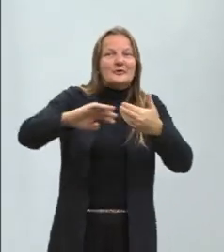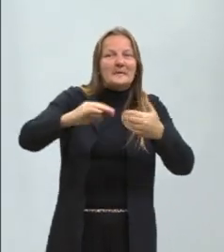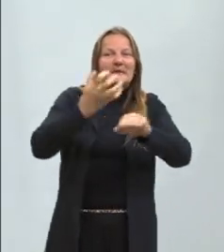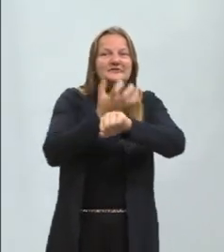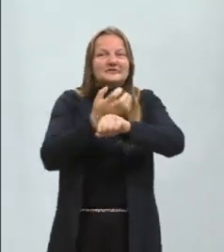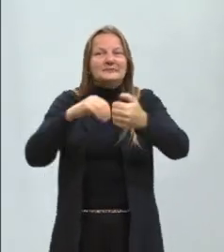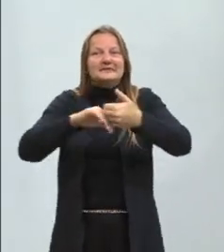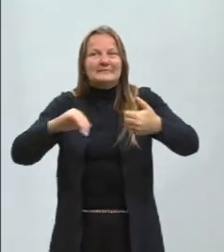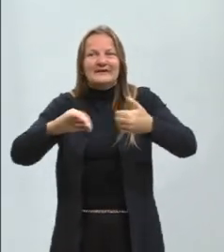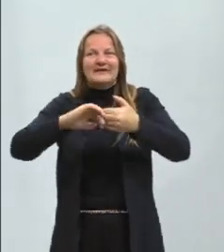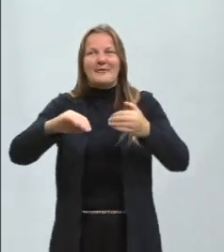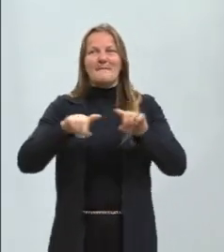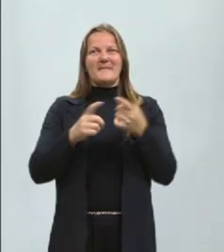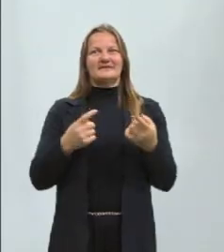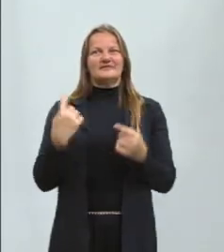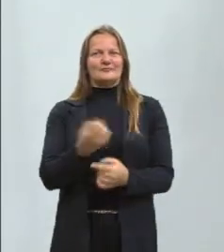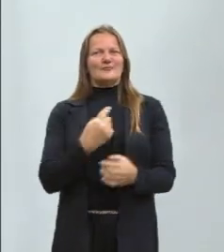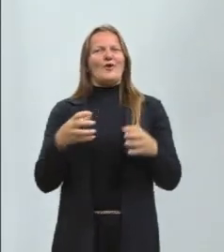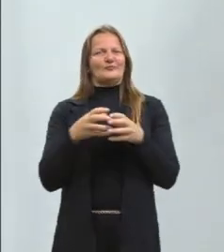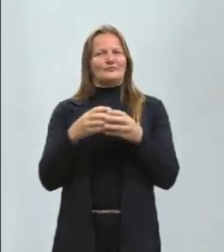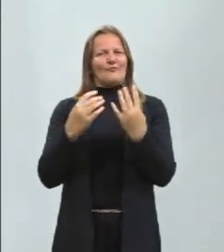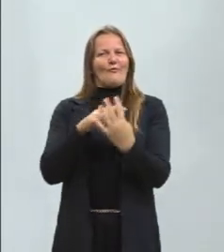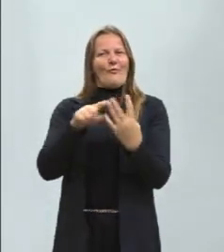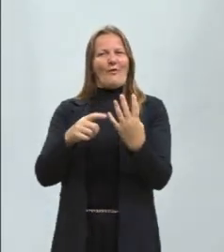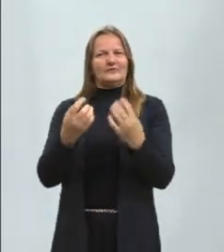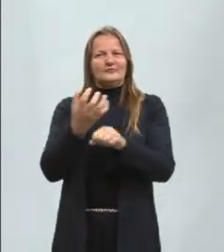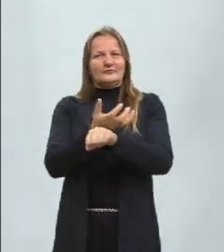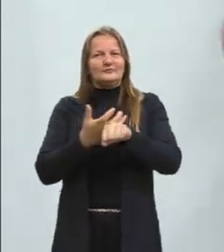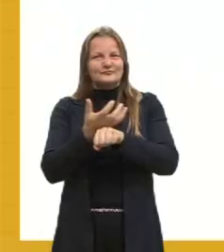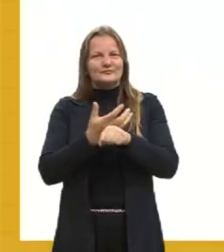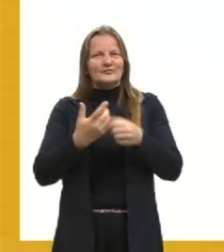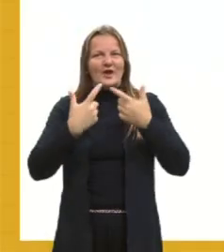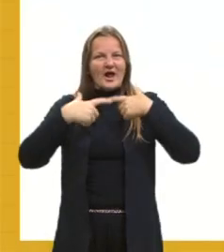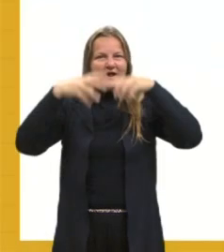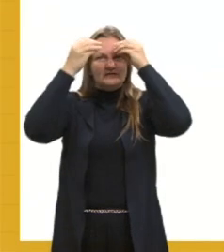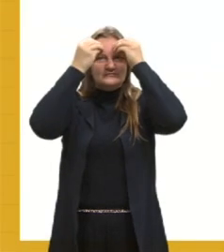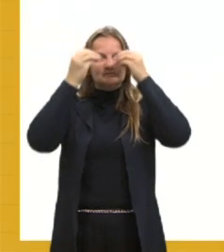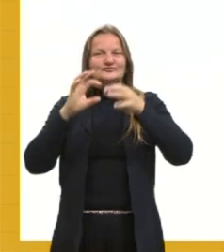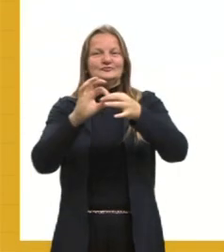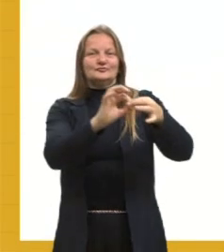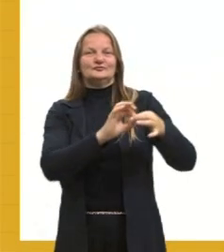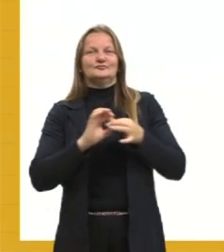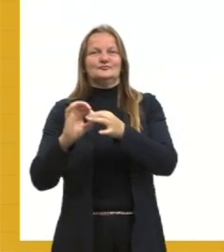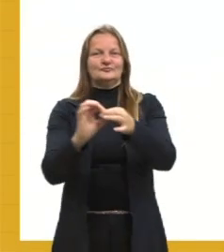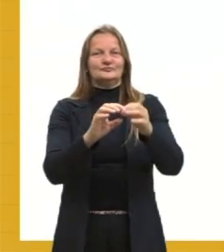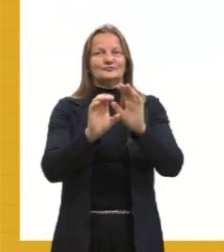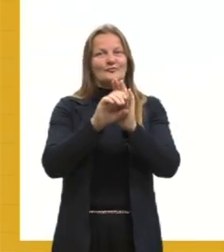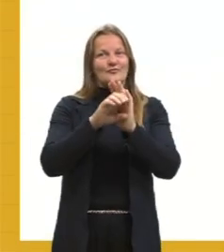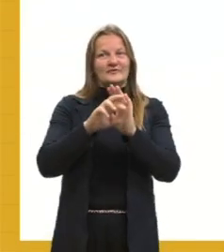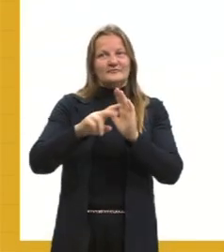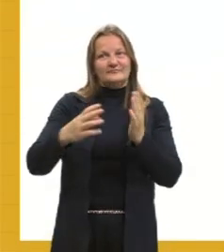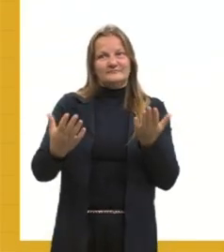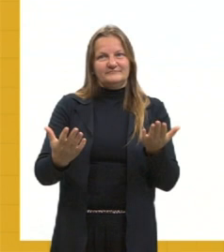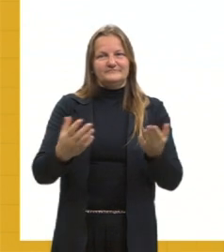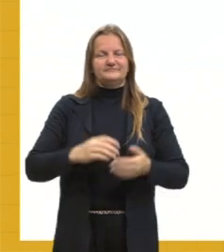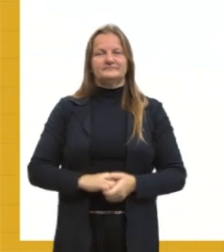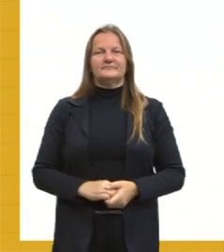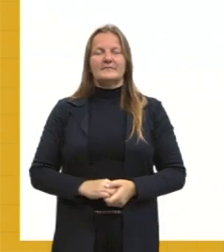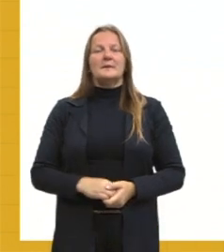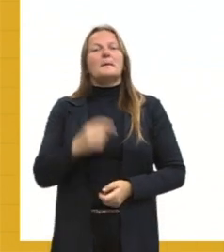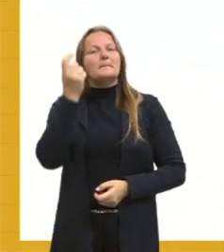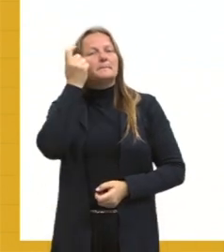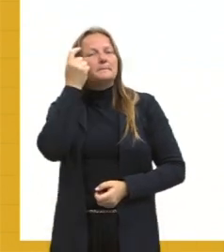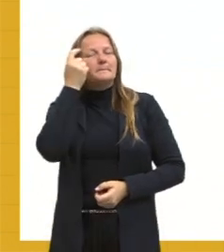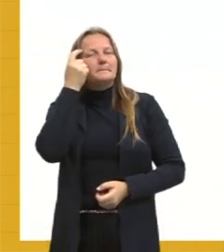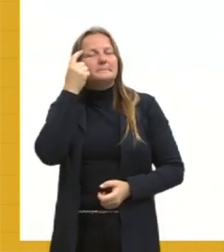gente consegue dialogar muito bem né as quatro os quatro conceitos aqui e para pensar um pouco você